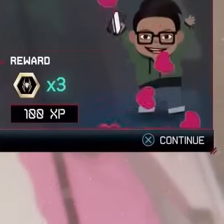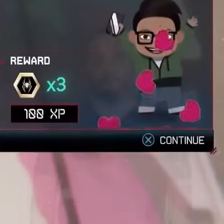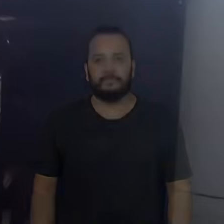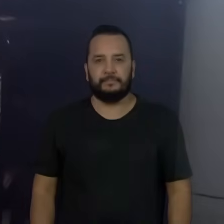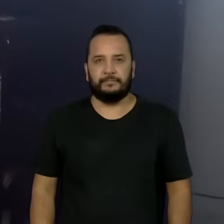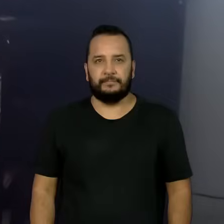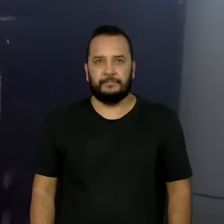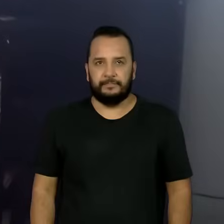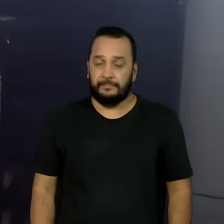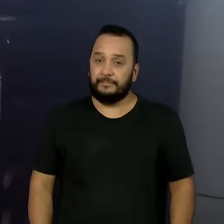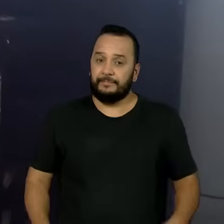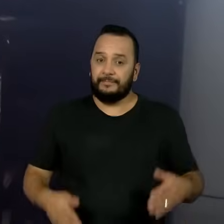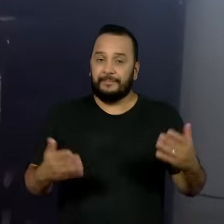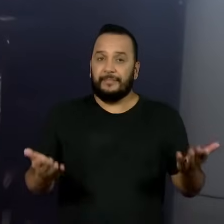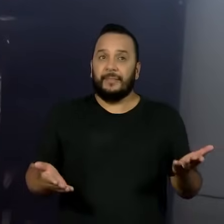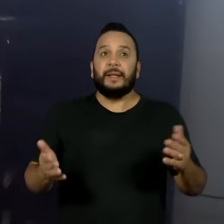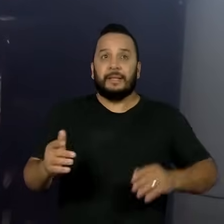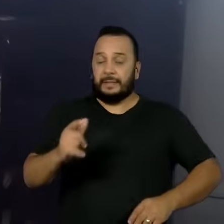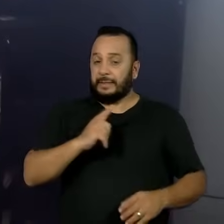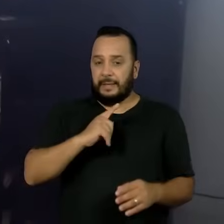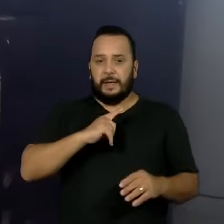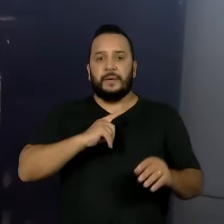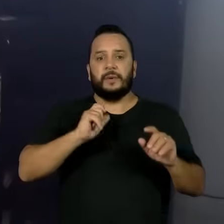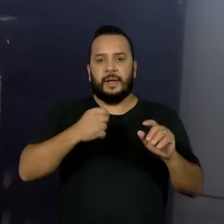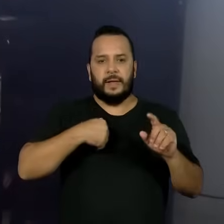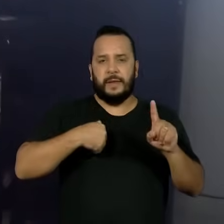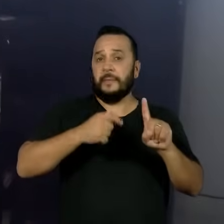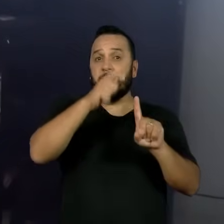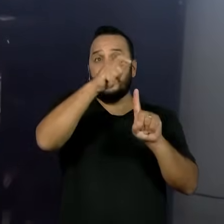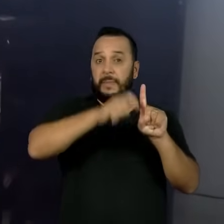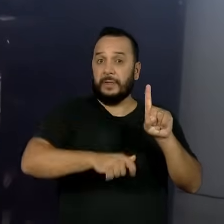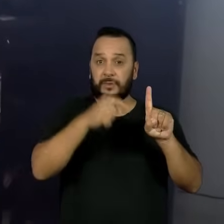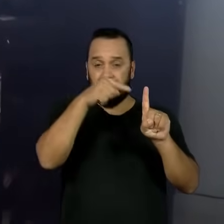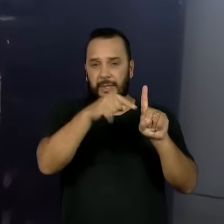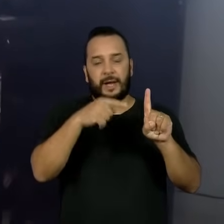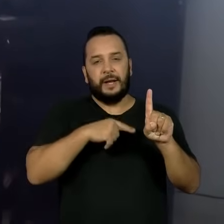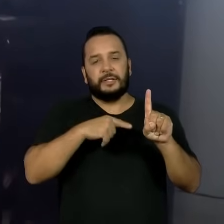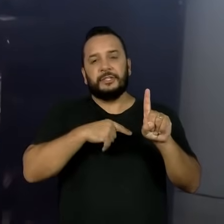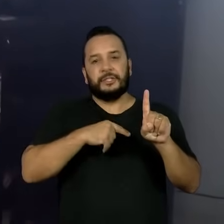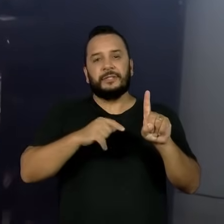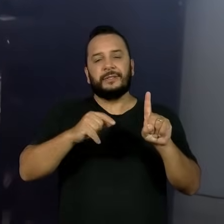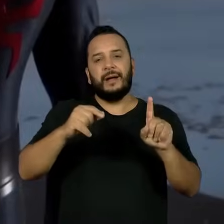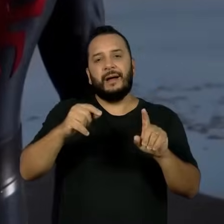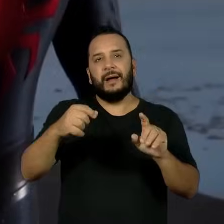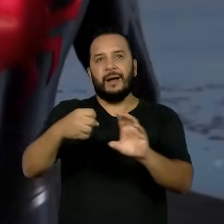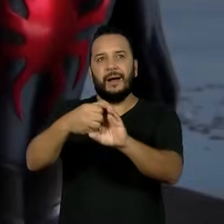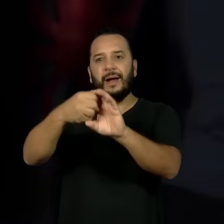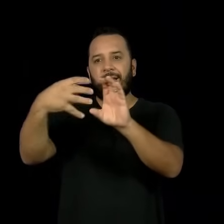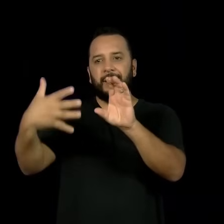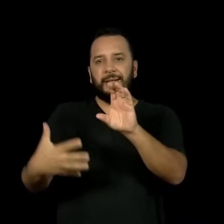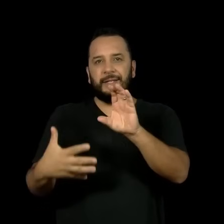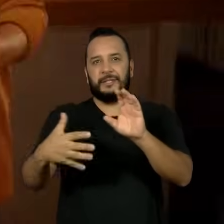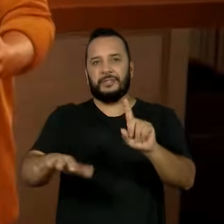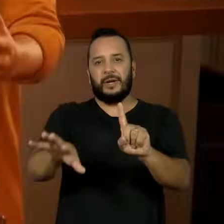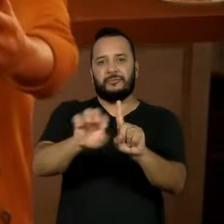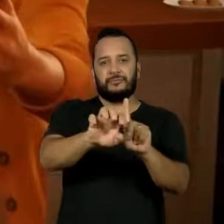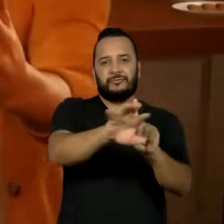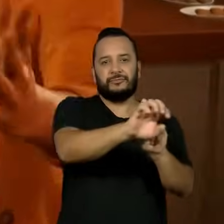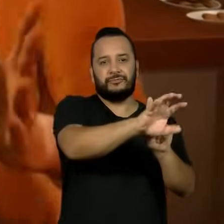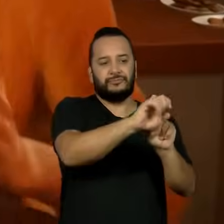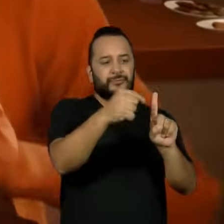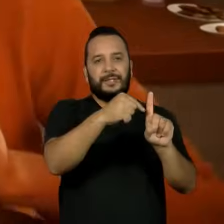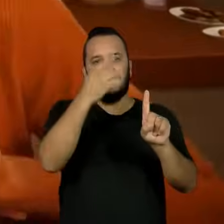Miles Morales, ele já é um personagem que ele pega todas as características da gente que é da